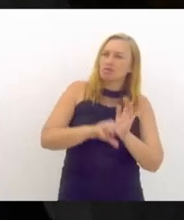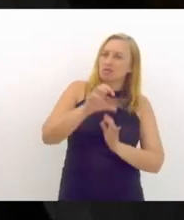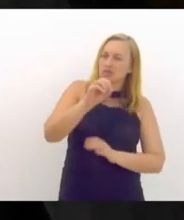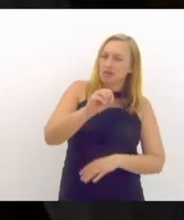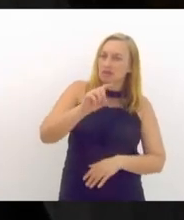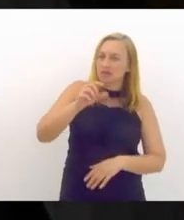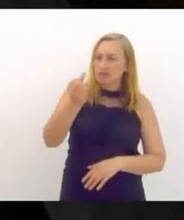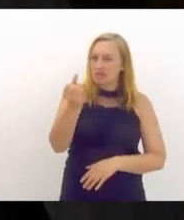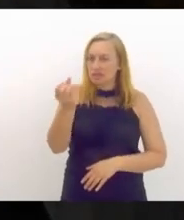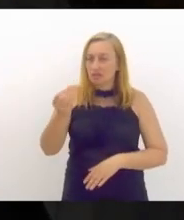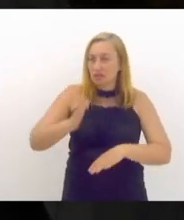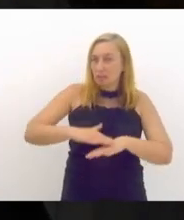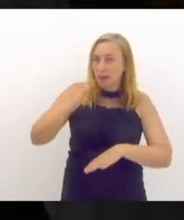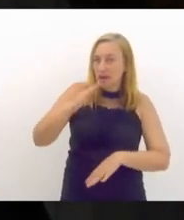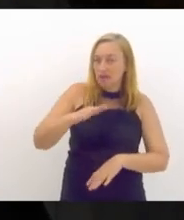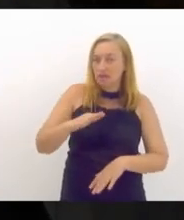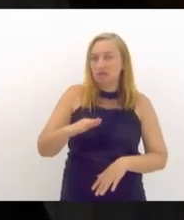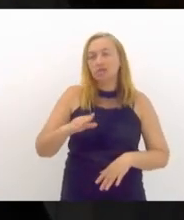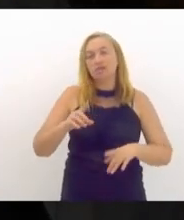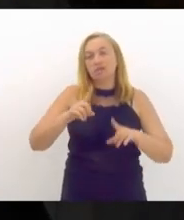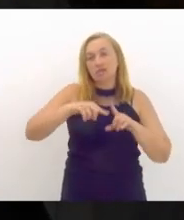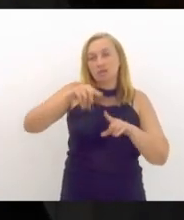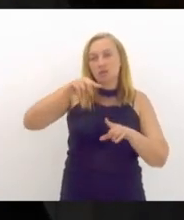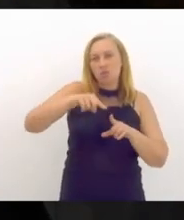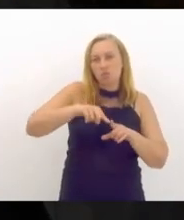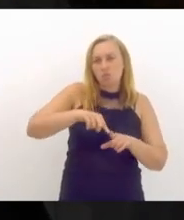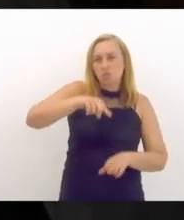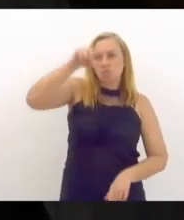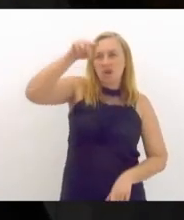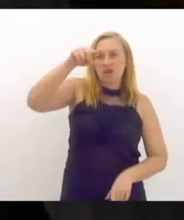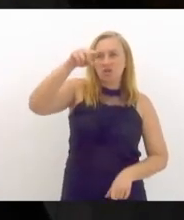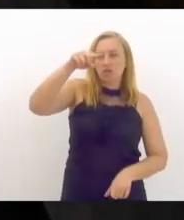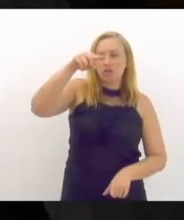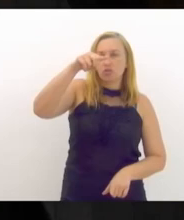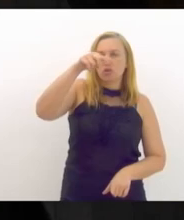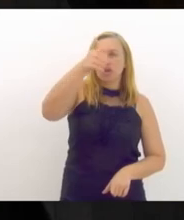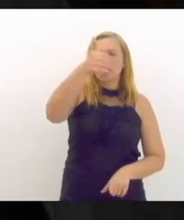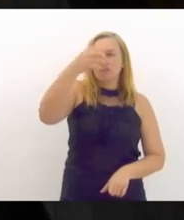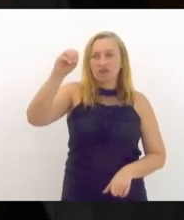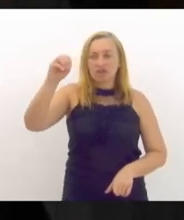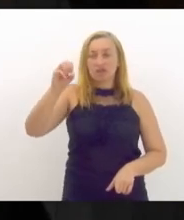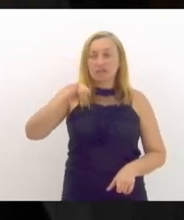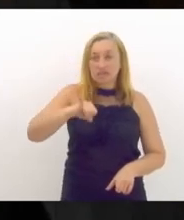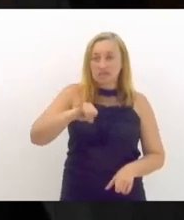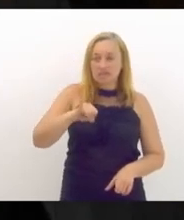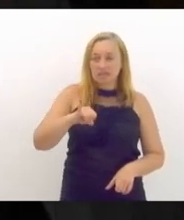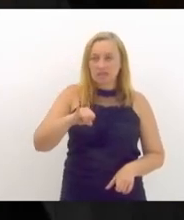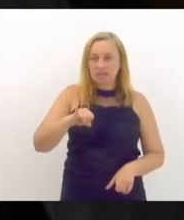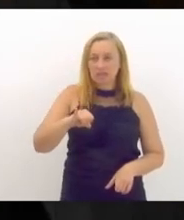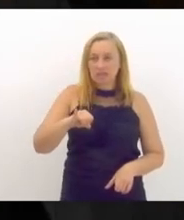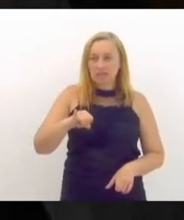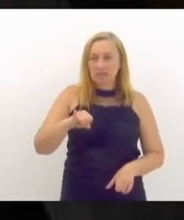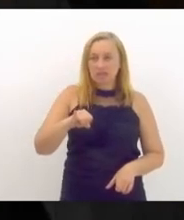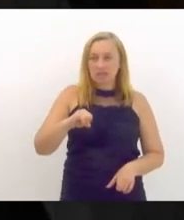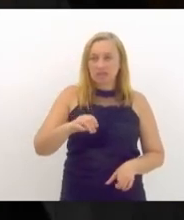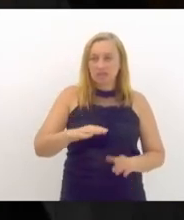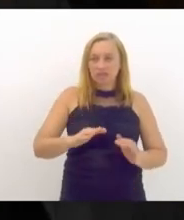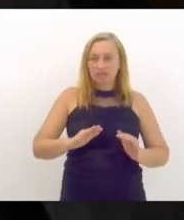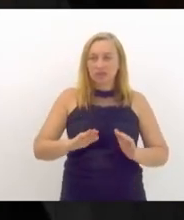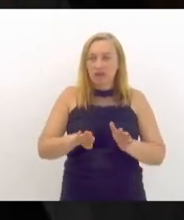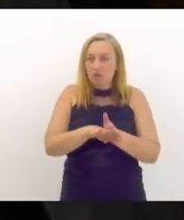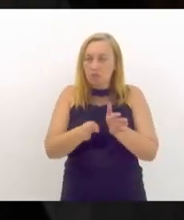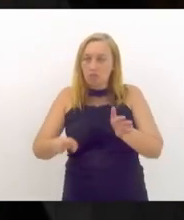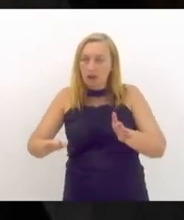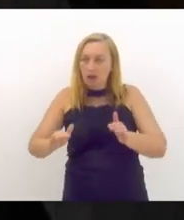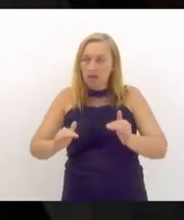mais 0,60. Então, ela varia 1,20 m. Se a maré está alta, a água que chega na Baía de Guanabara